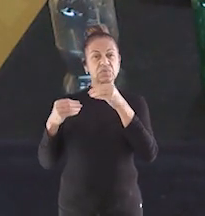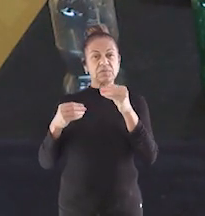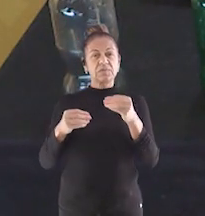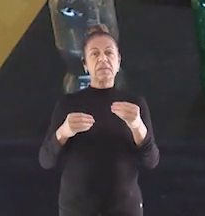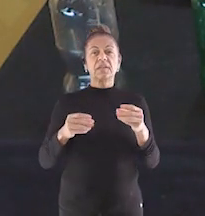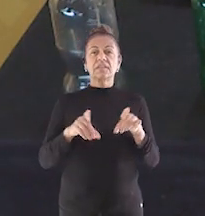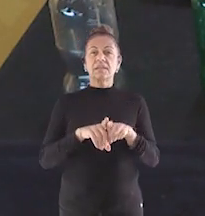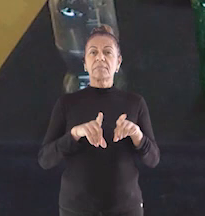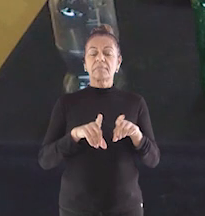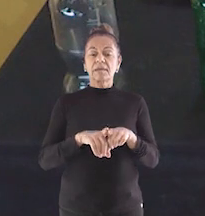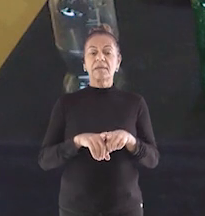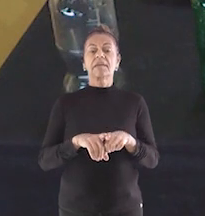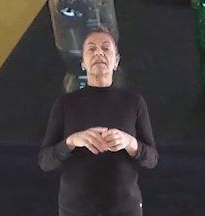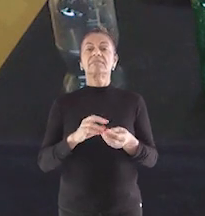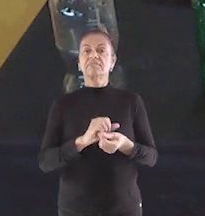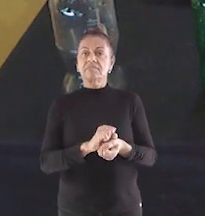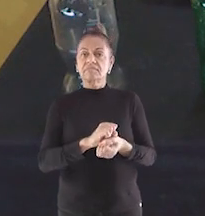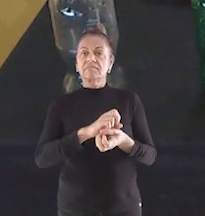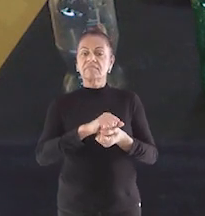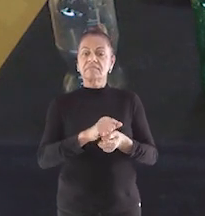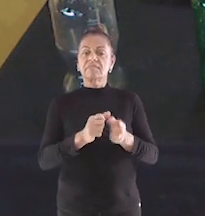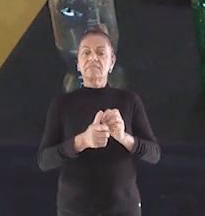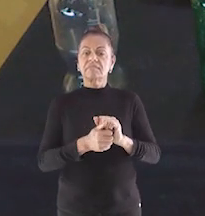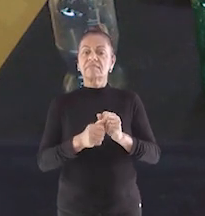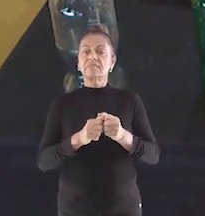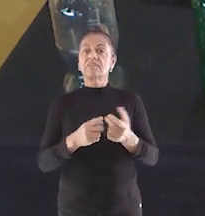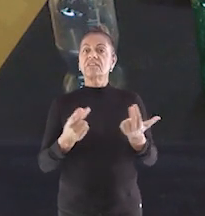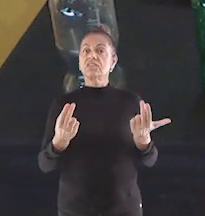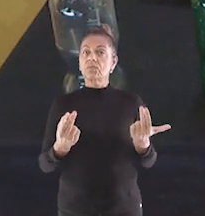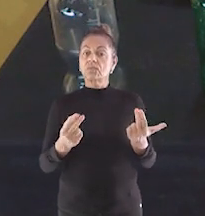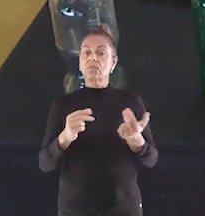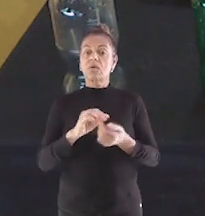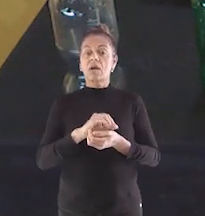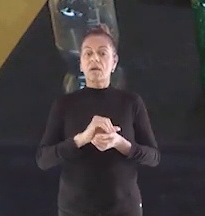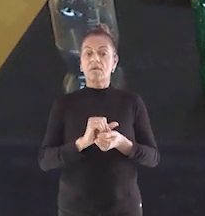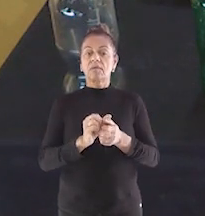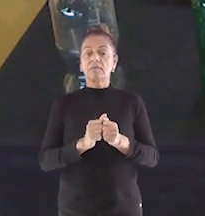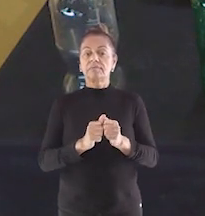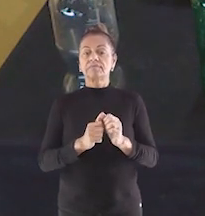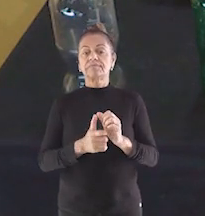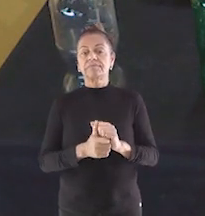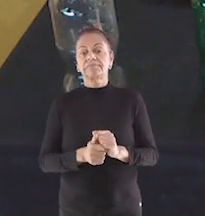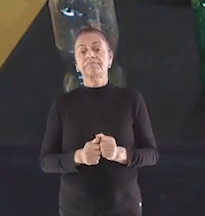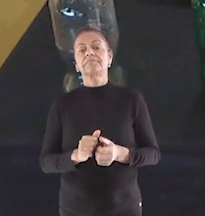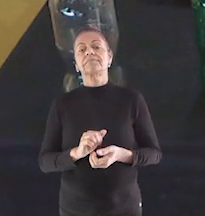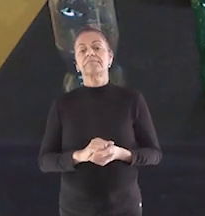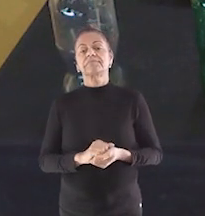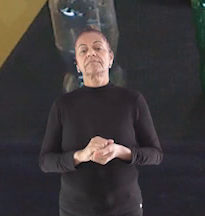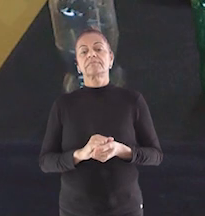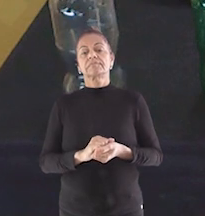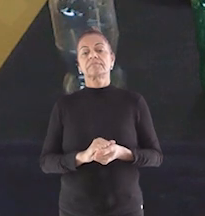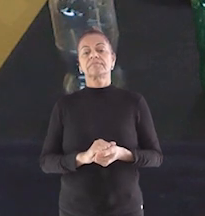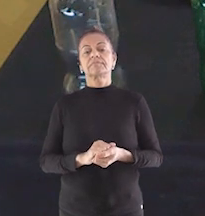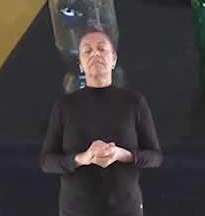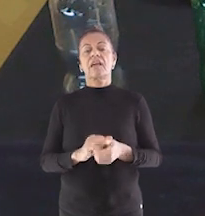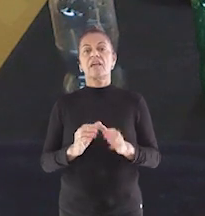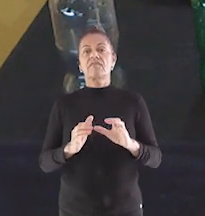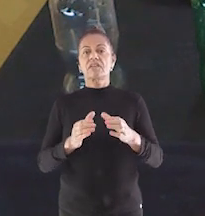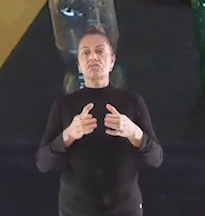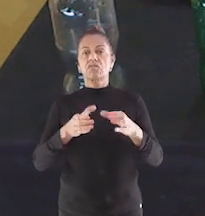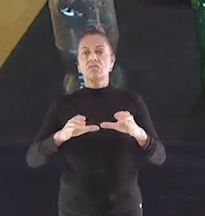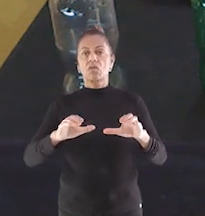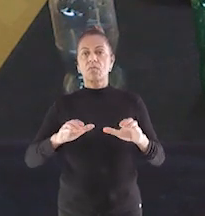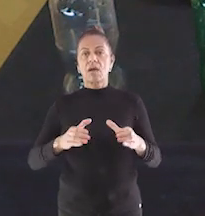de pão que a gente compra na padaria. E envolvi, fiz o mesmo processo com a garrafinha, envolvi